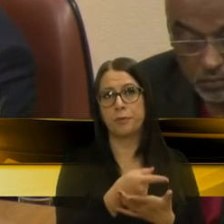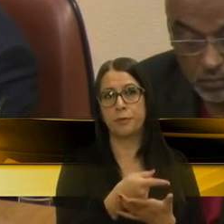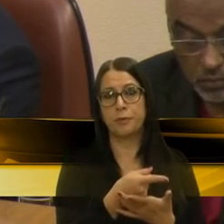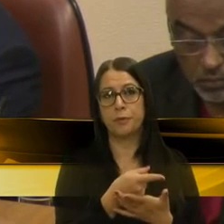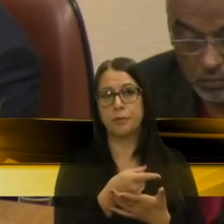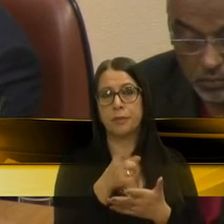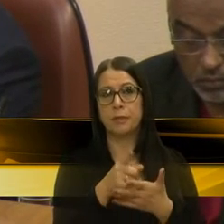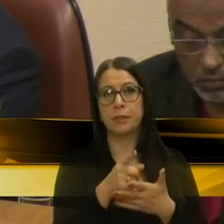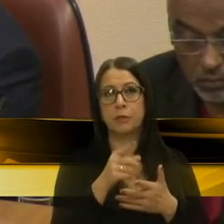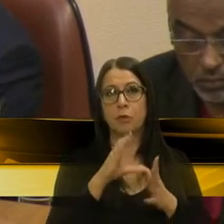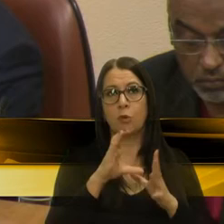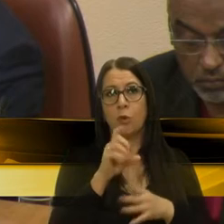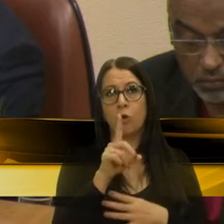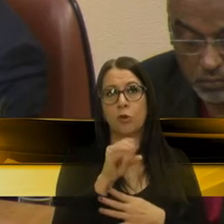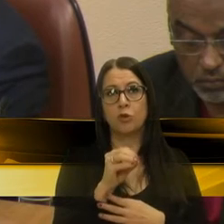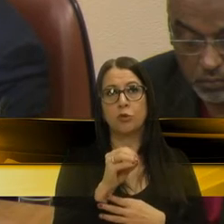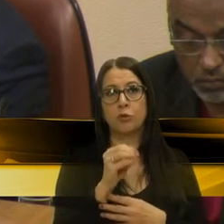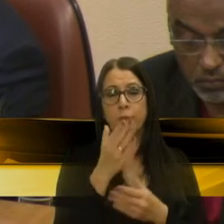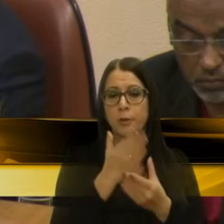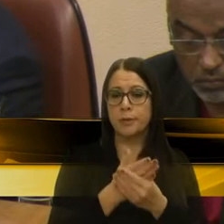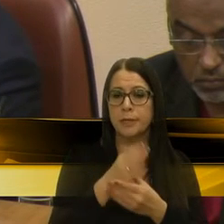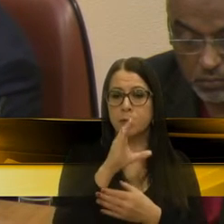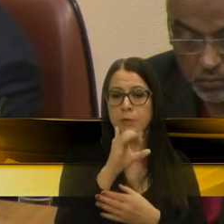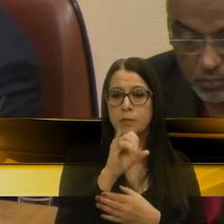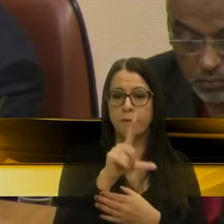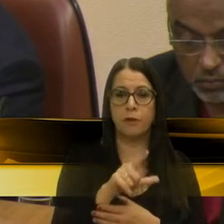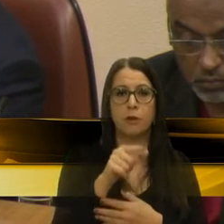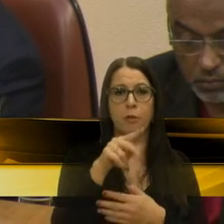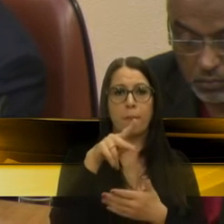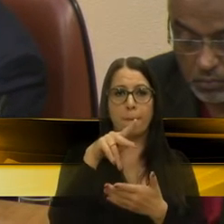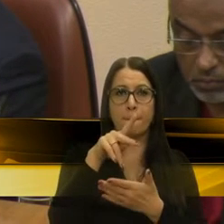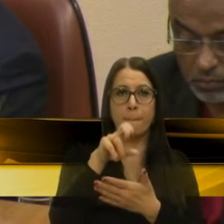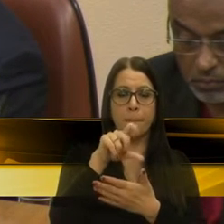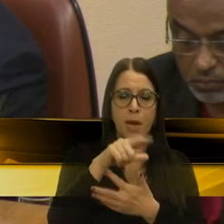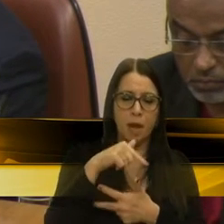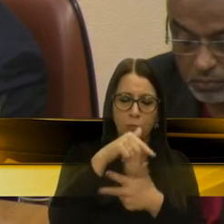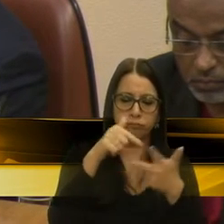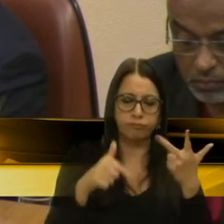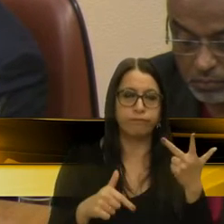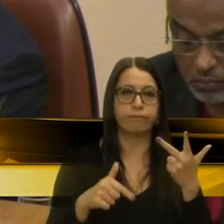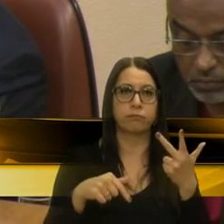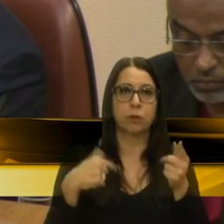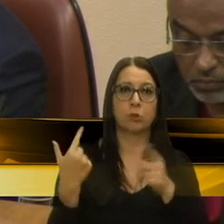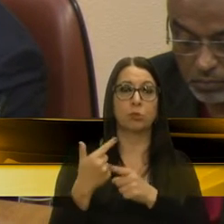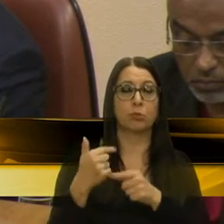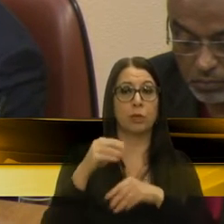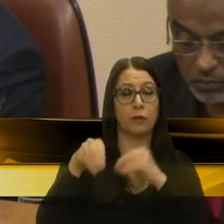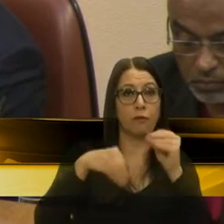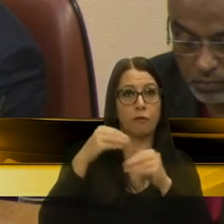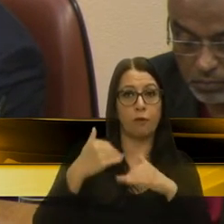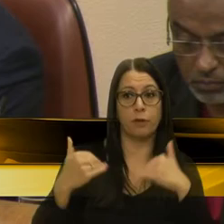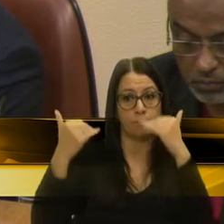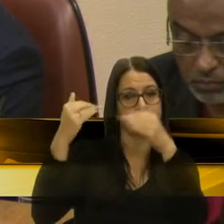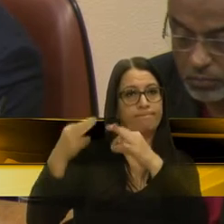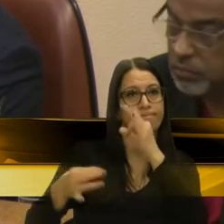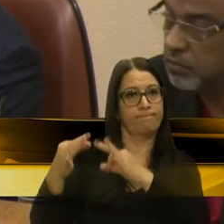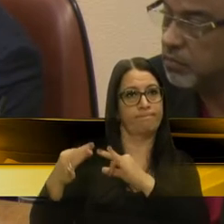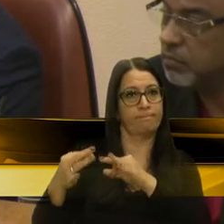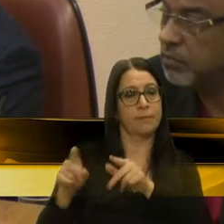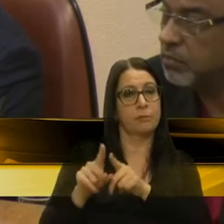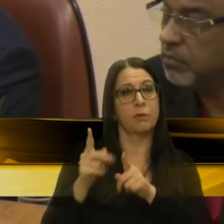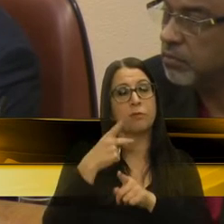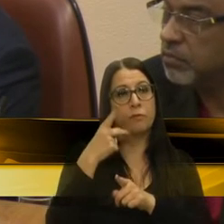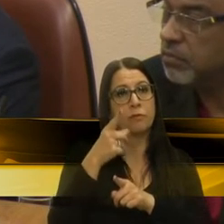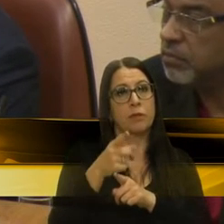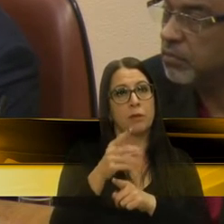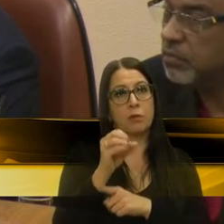Código de Processo Civil, enfim, uma série de códigos aí que envolvem os magistrados. Então é um fato sério que não dá para diminuir, mas fico também com a fala